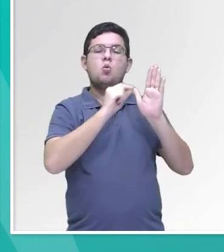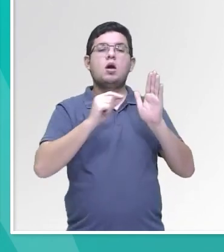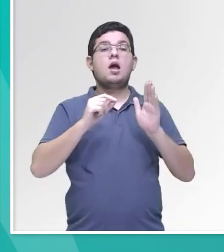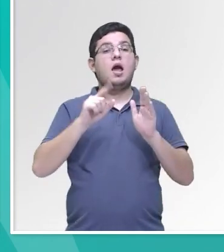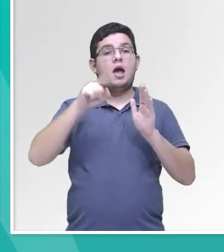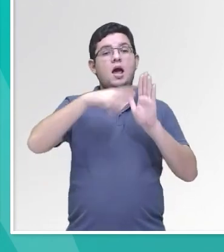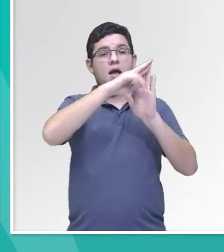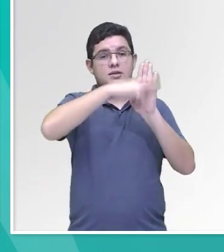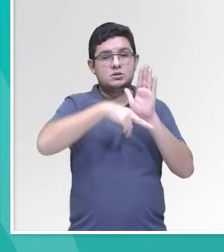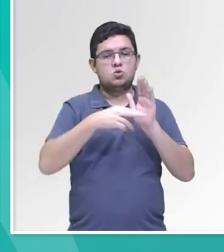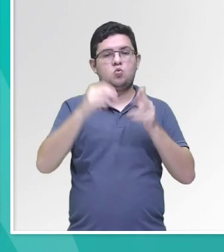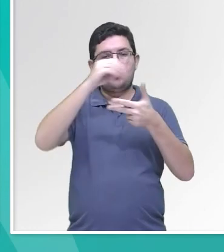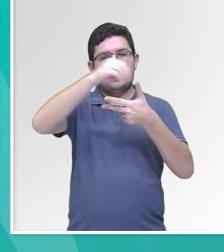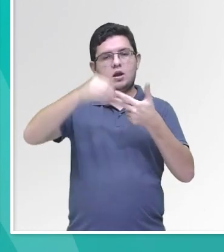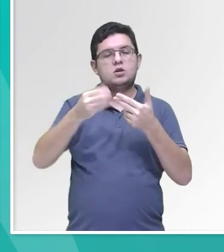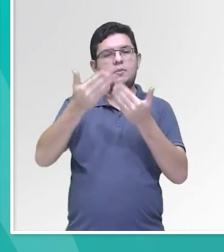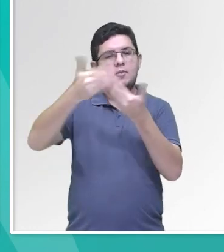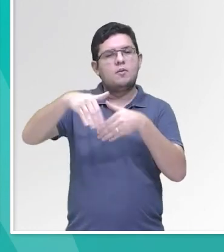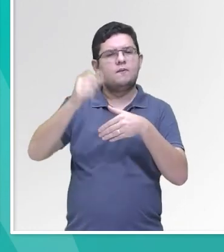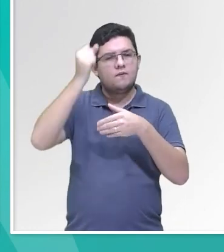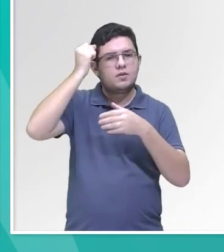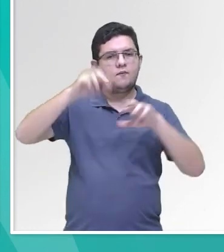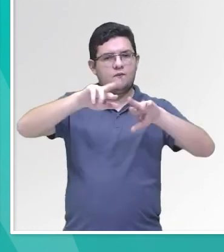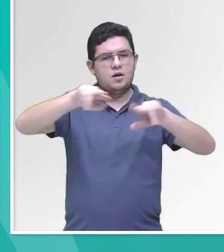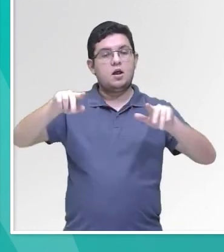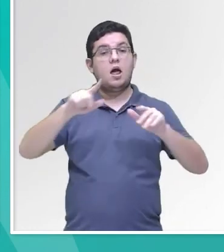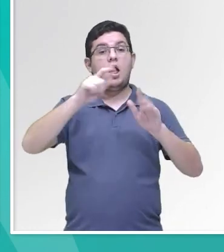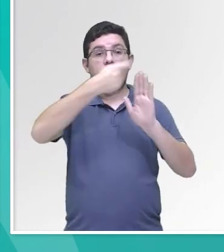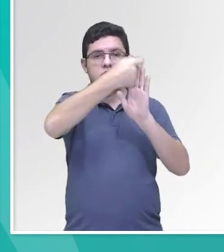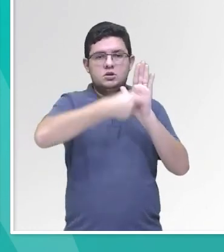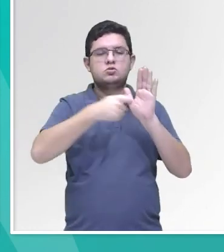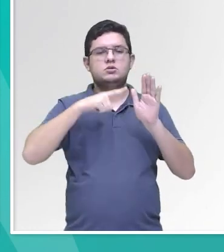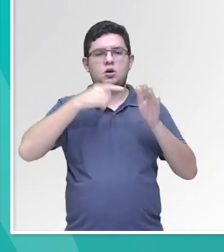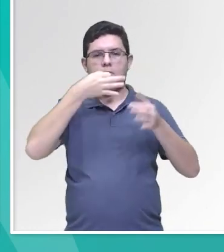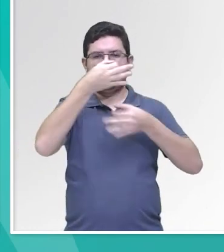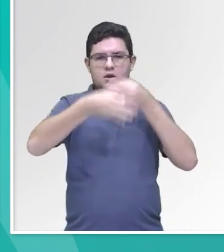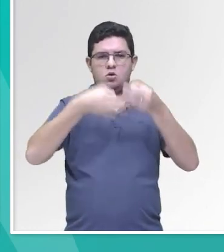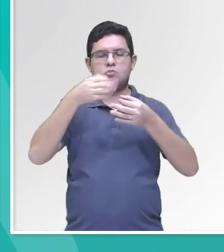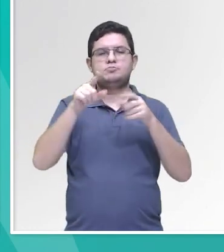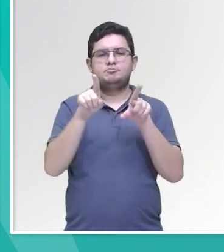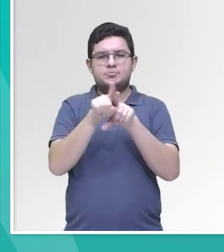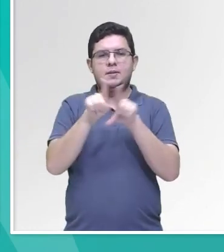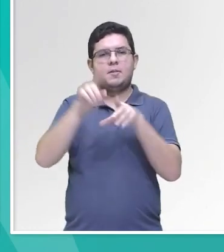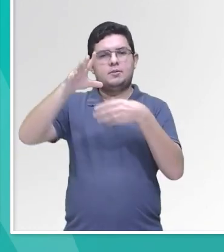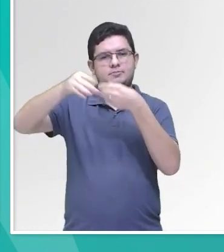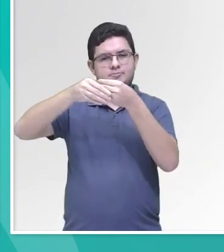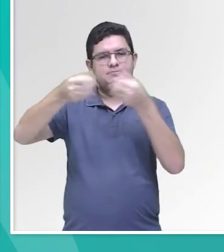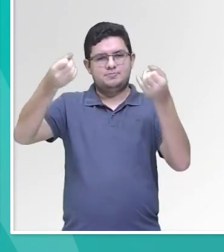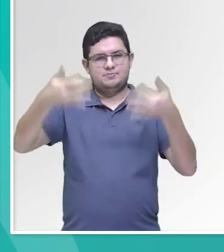redação do vestibular, que nada mais é do que um texto dissertativo argumentativo.